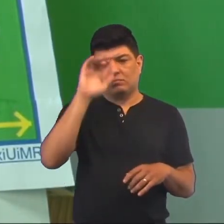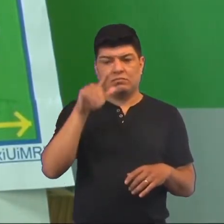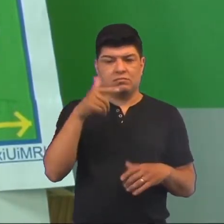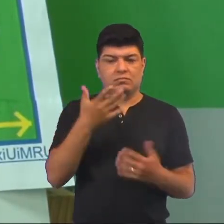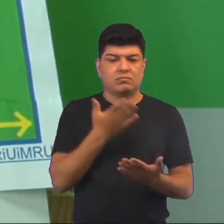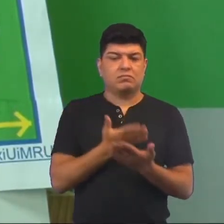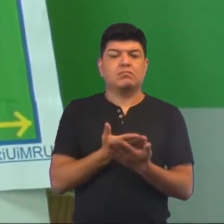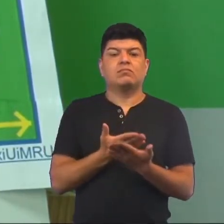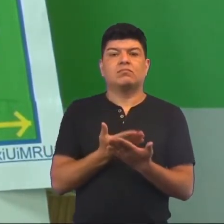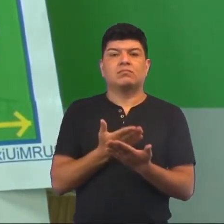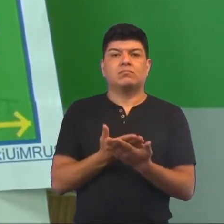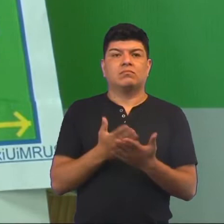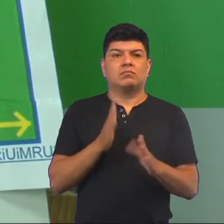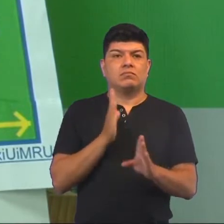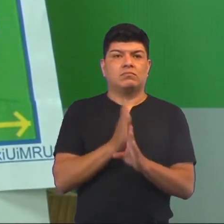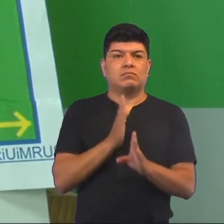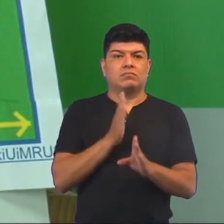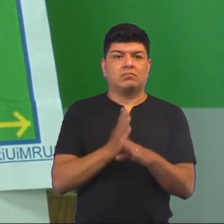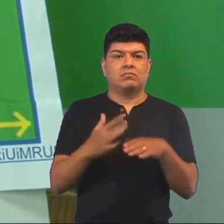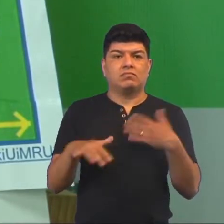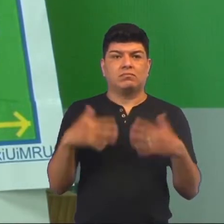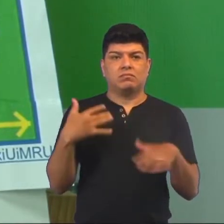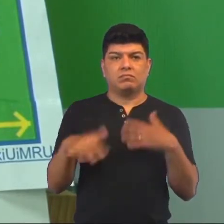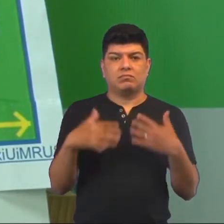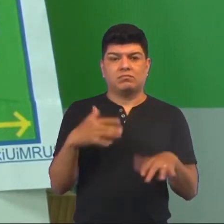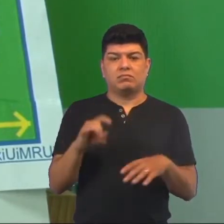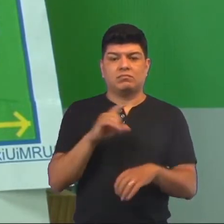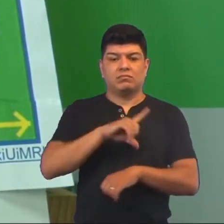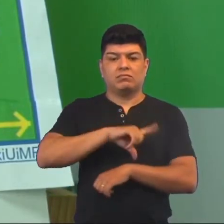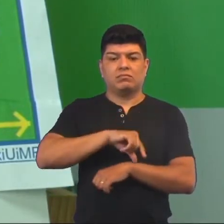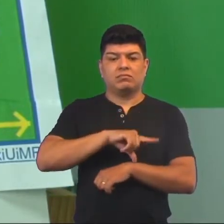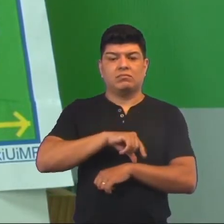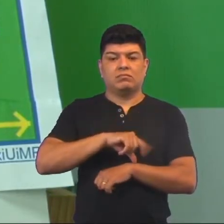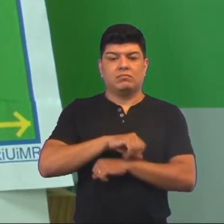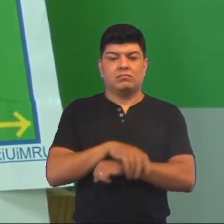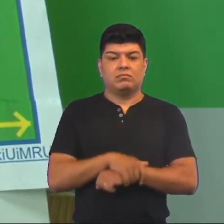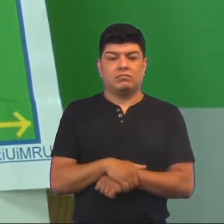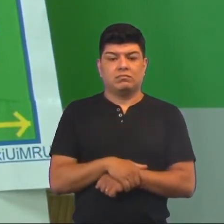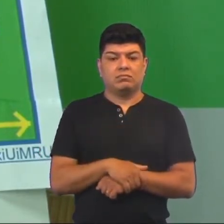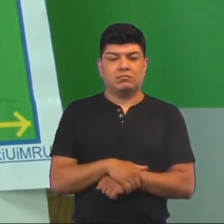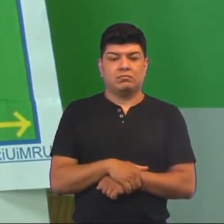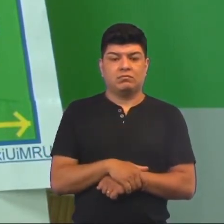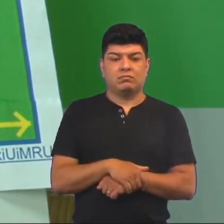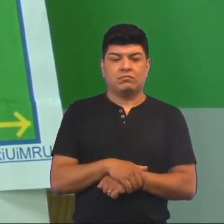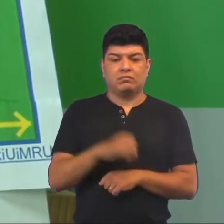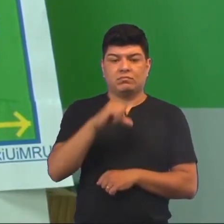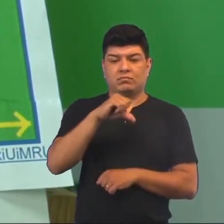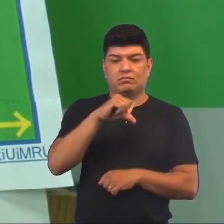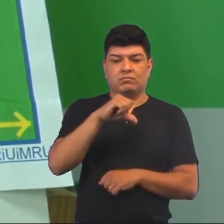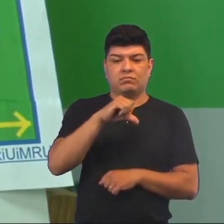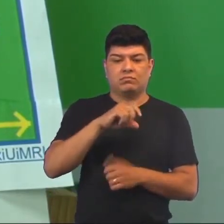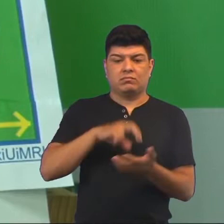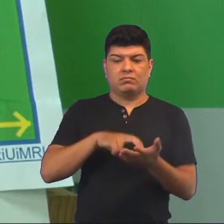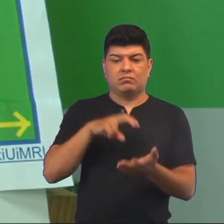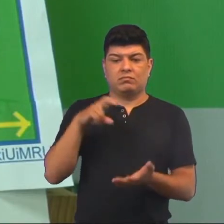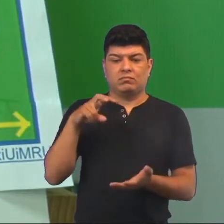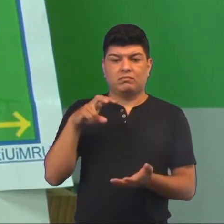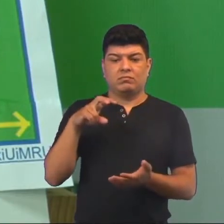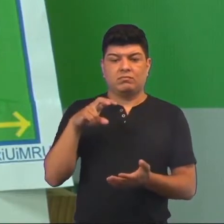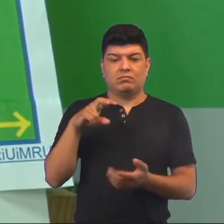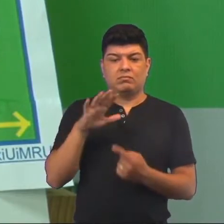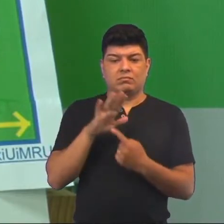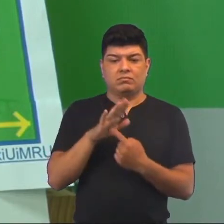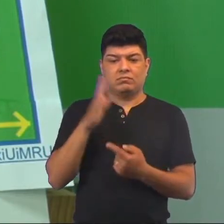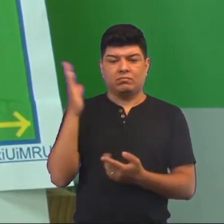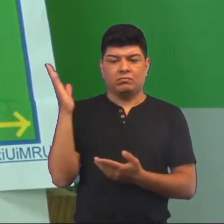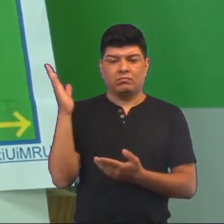aulas. Tá? E devido a essa movimentação, cada horário, olha só, a sombra projetada às 9 horas aqui, na primeira